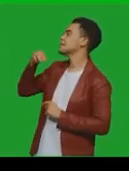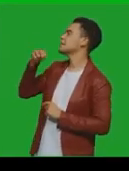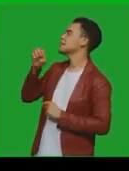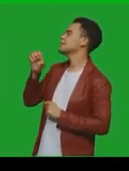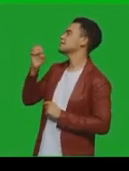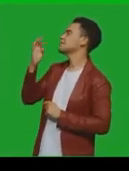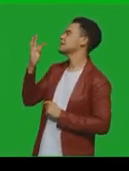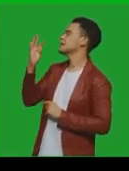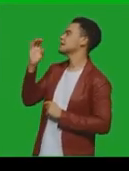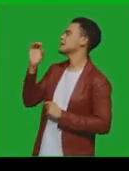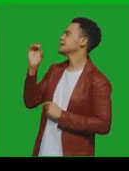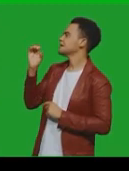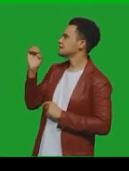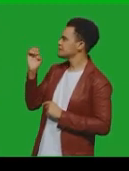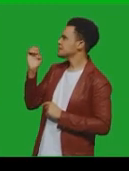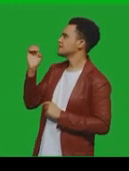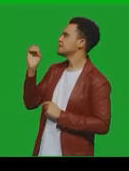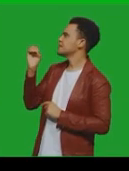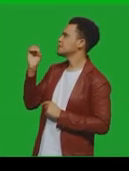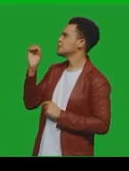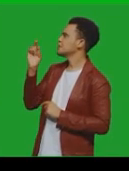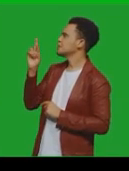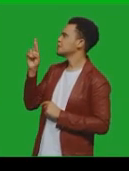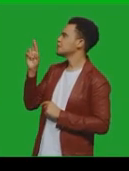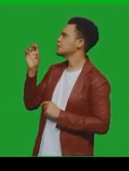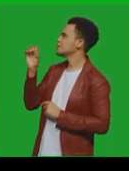Nossa, então.